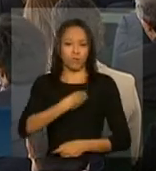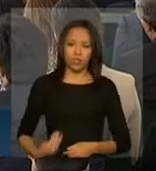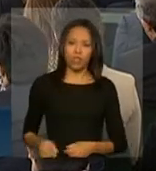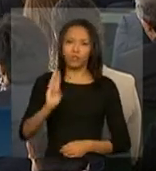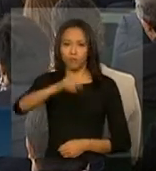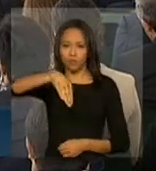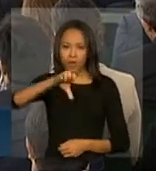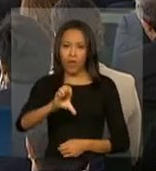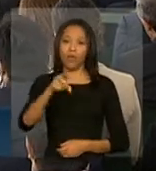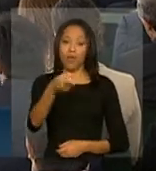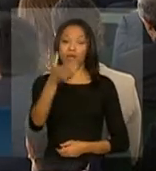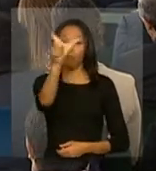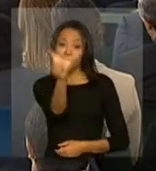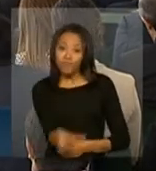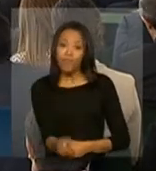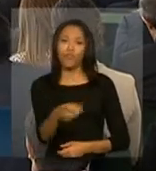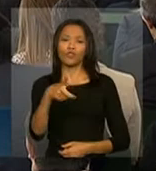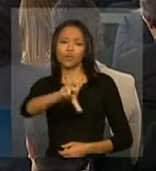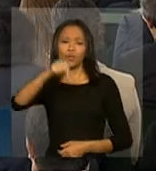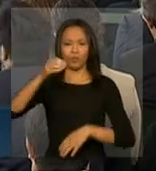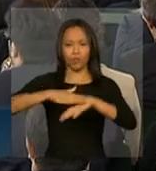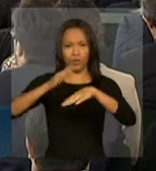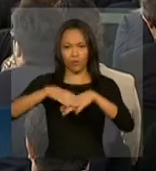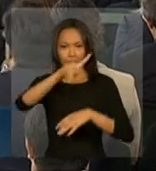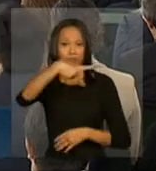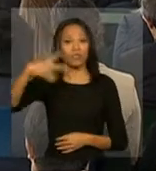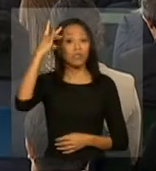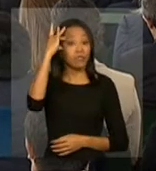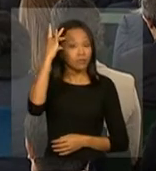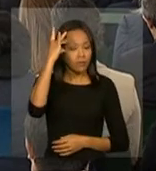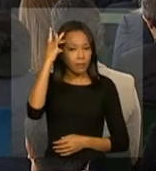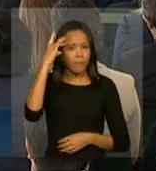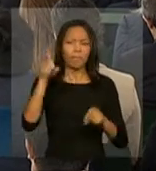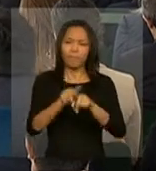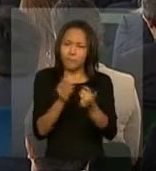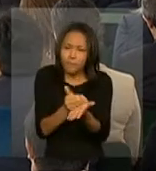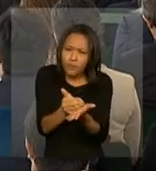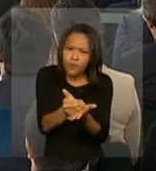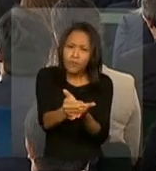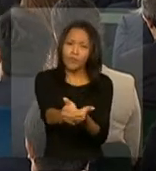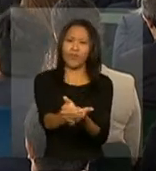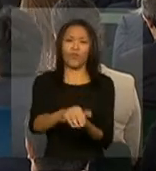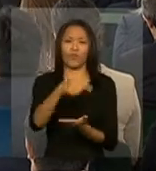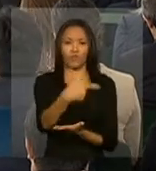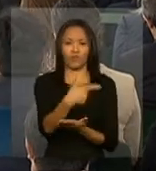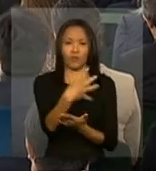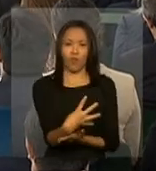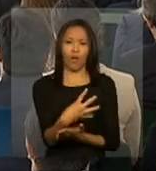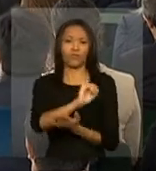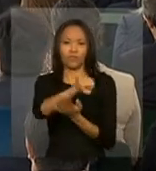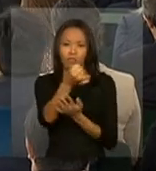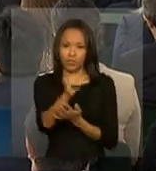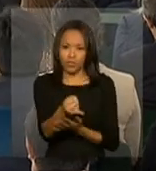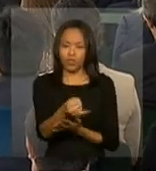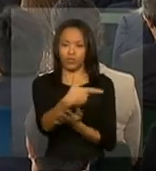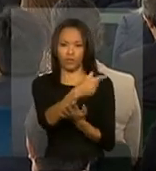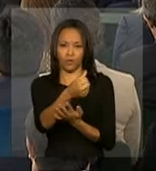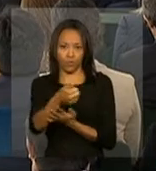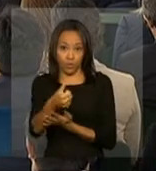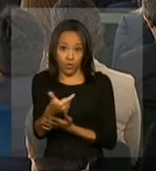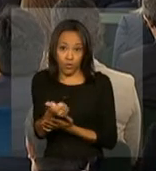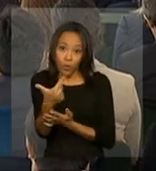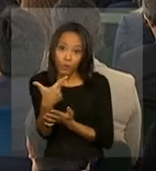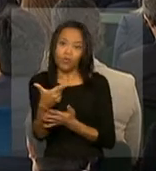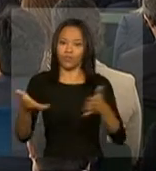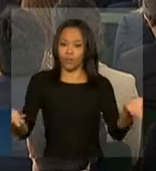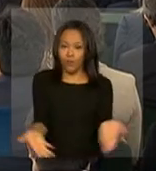Aloísio Mercadante, foi nomeado pela presidenta Dilma Rousseff, iniciando seu mandato em 24 de janeiro de 2012.